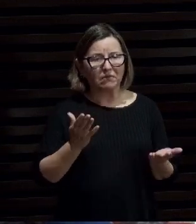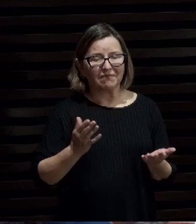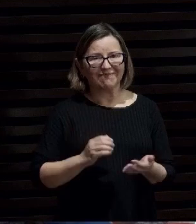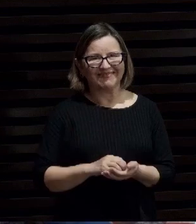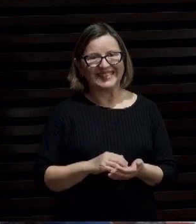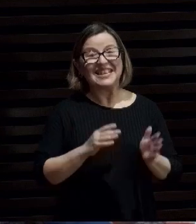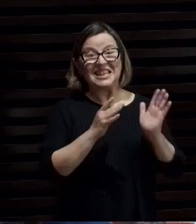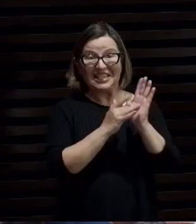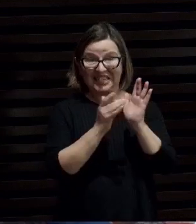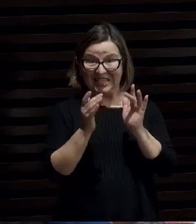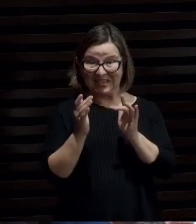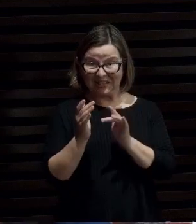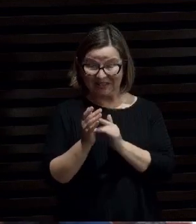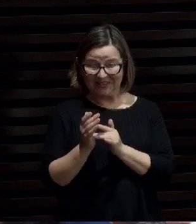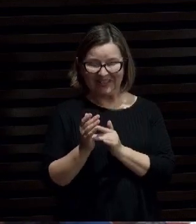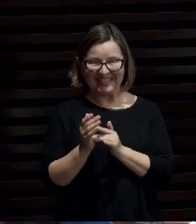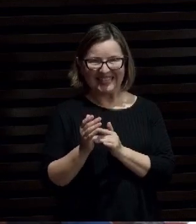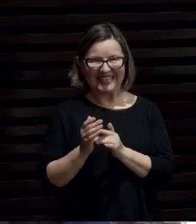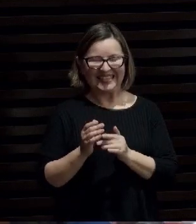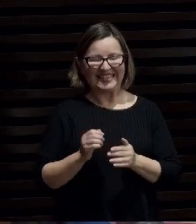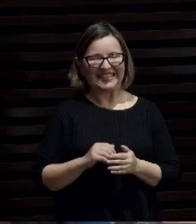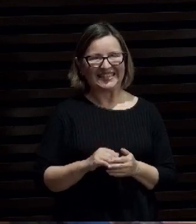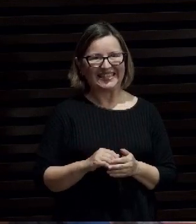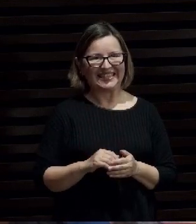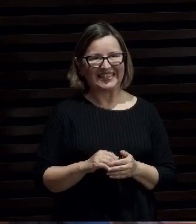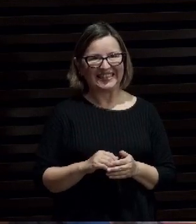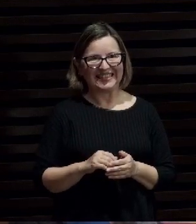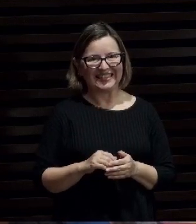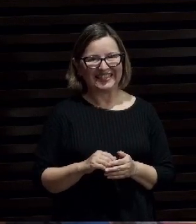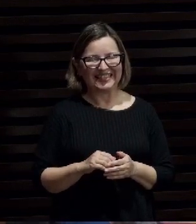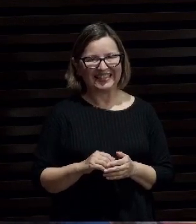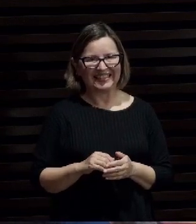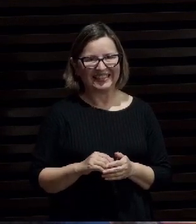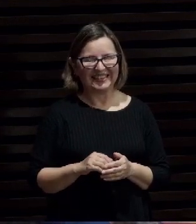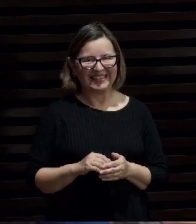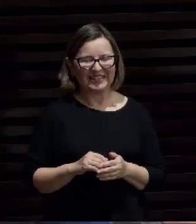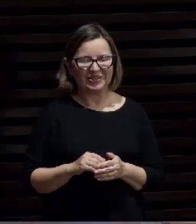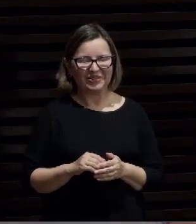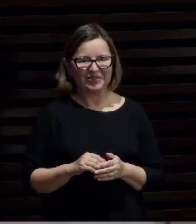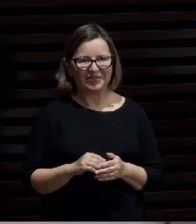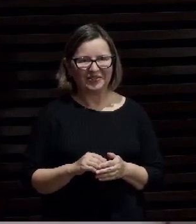Jesus, meus amados, uma vez atraída a atenção do ouvinte